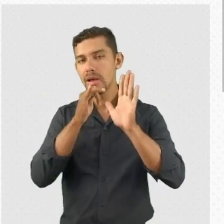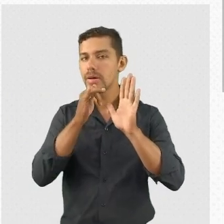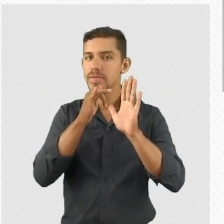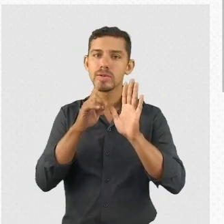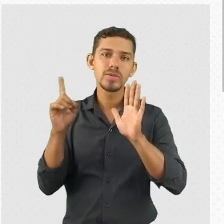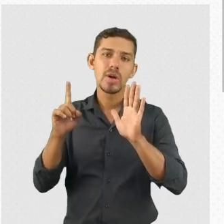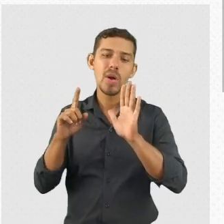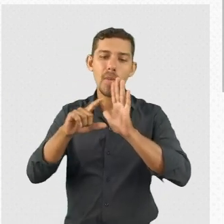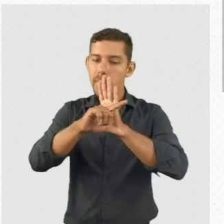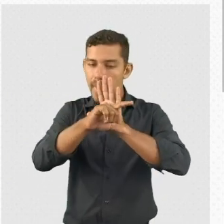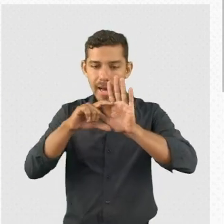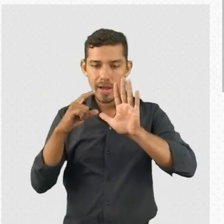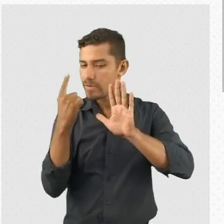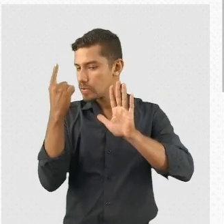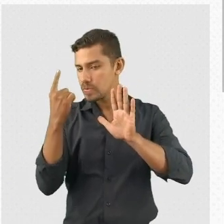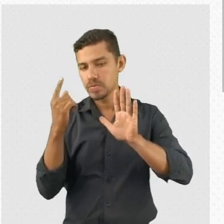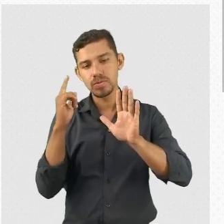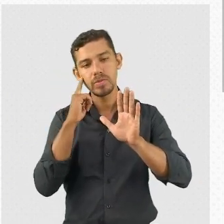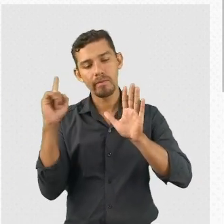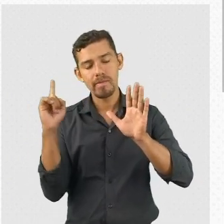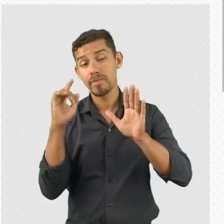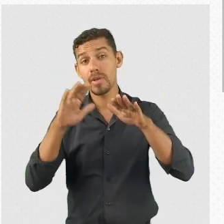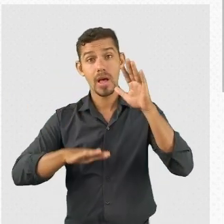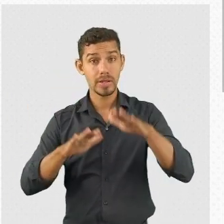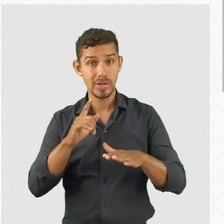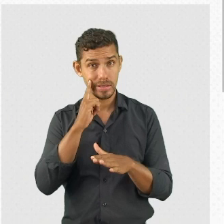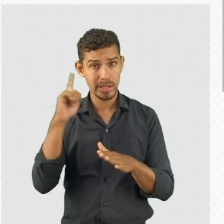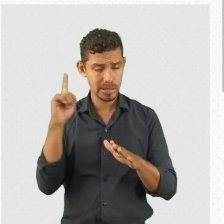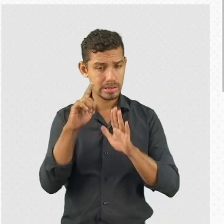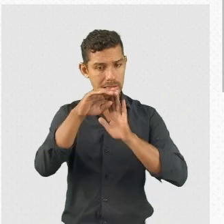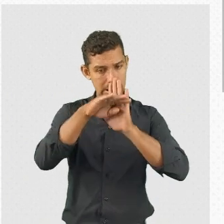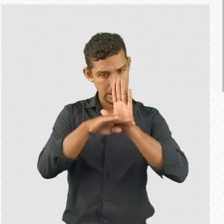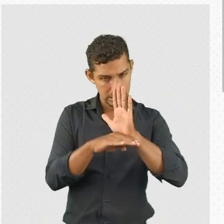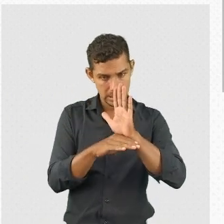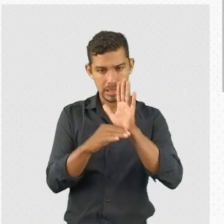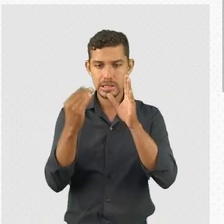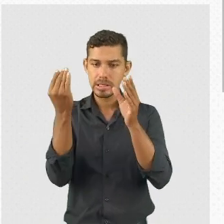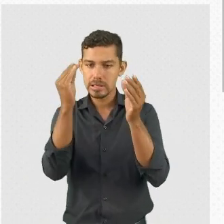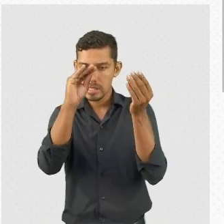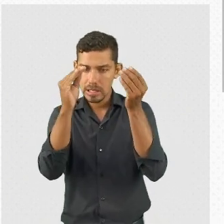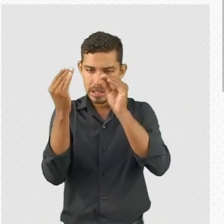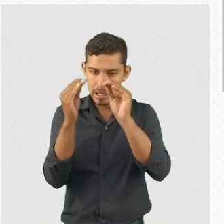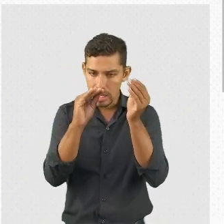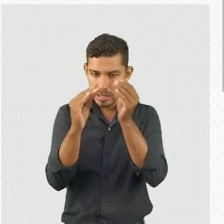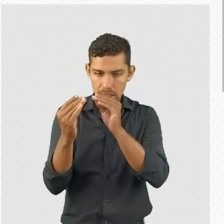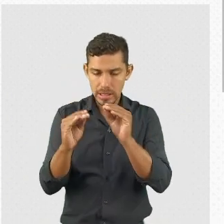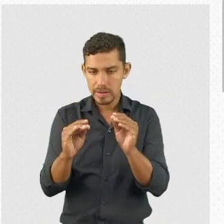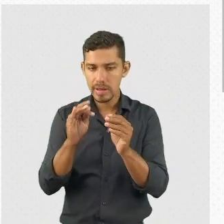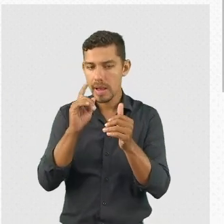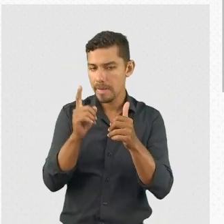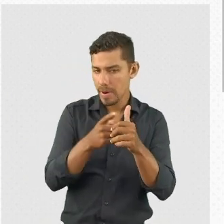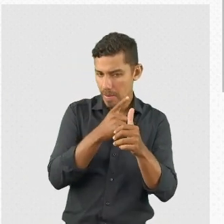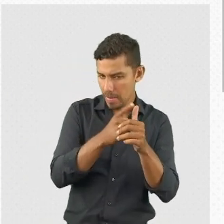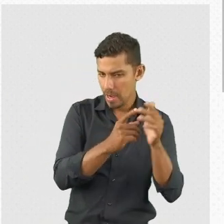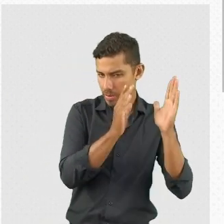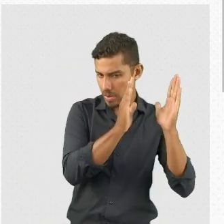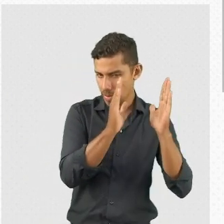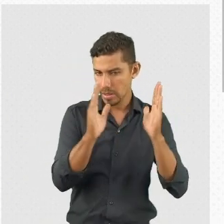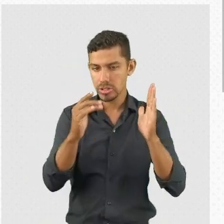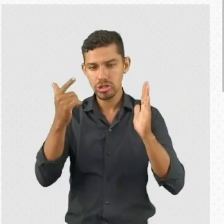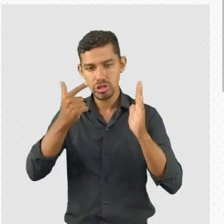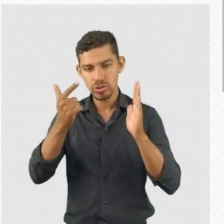exemplo, um parágrafo único. Muitas vezes a receita, ela vai fragmentando em tópicos. Primeiro, tal